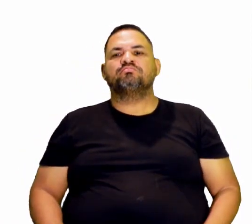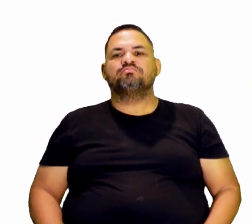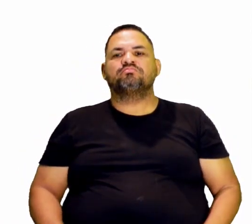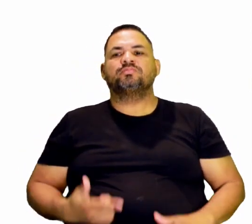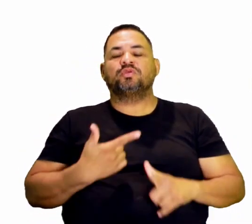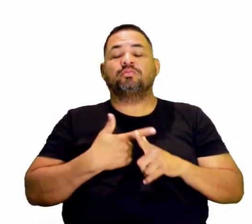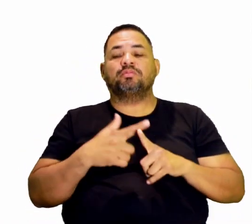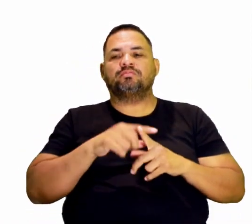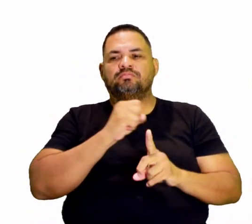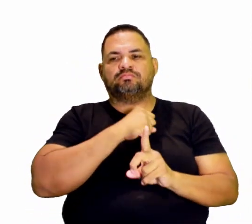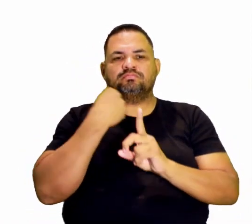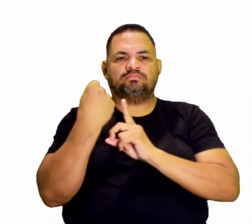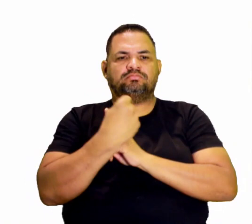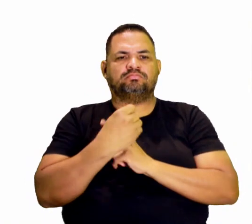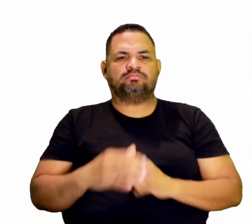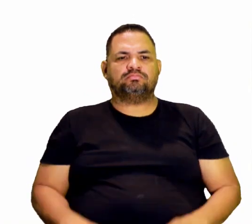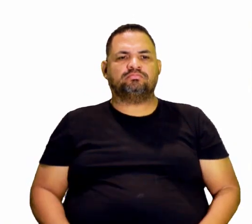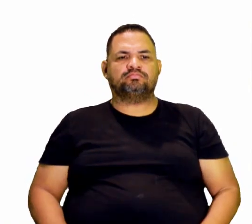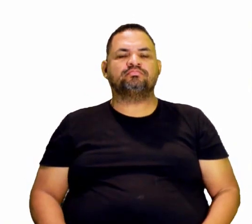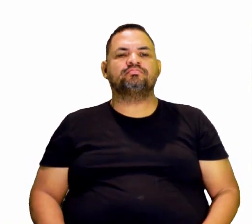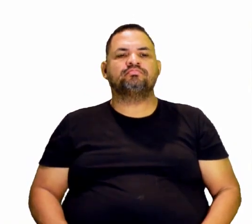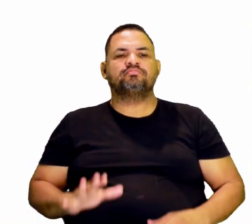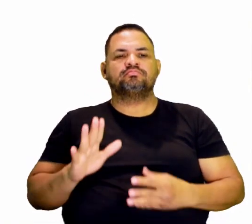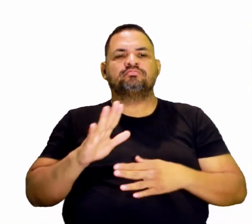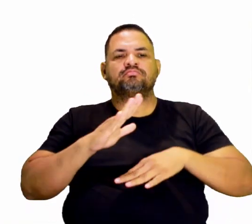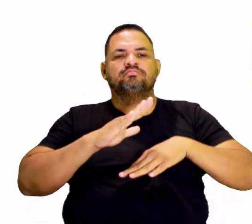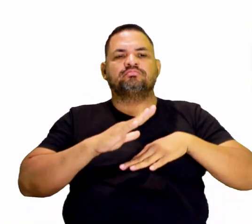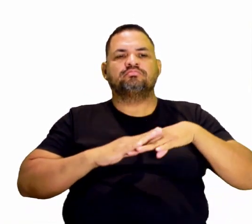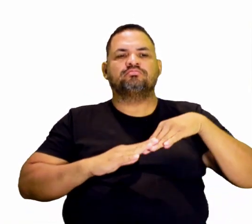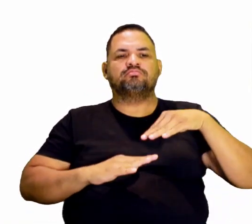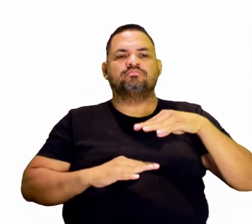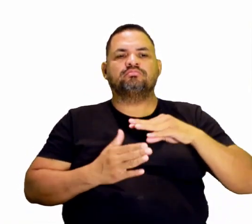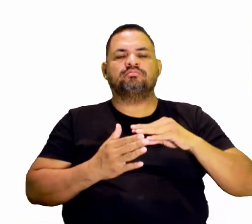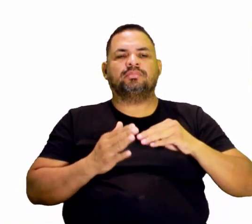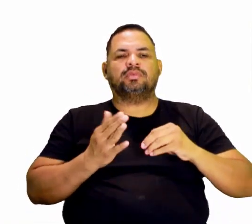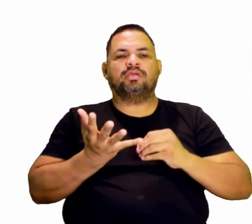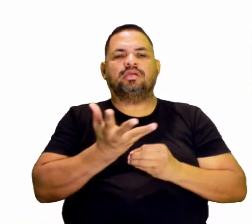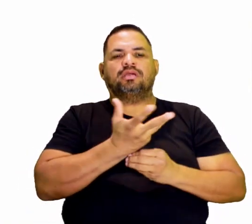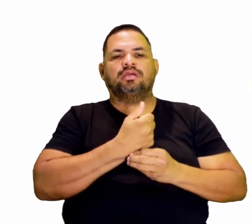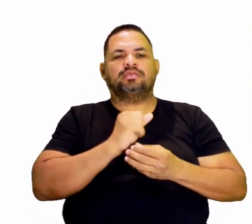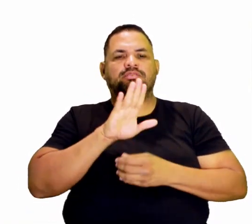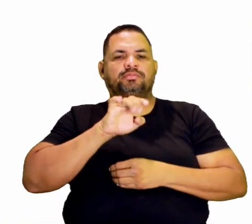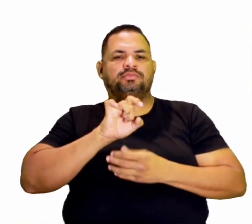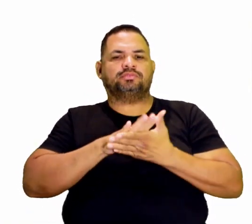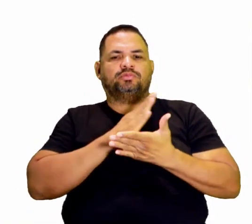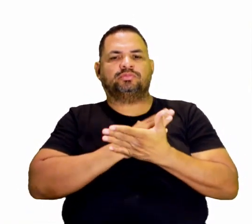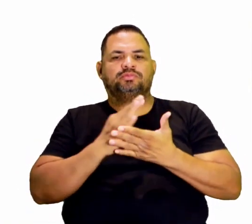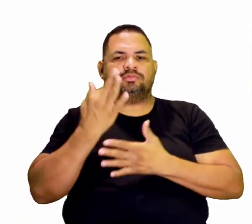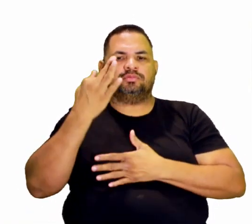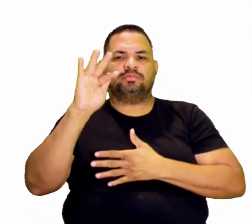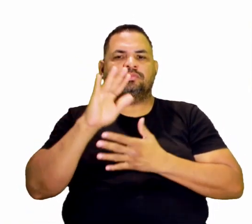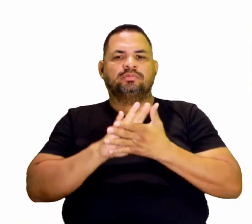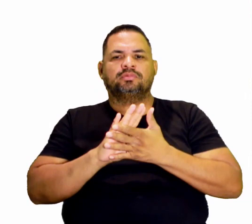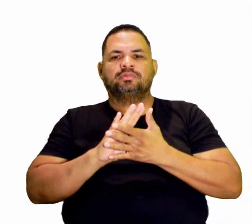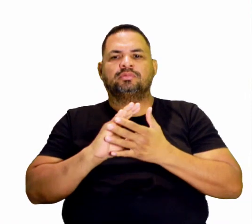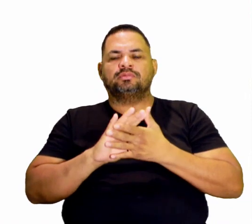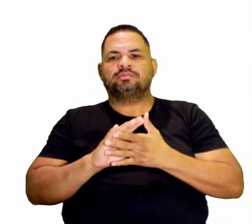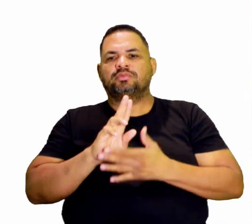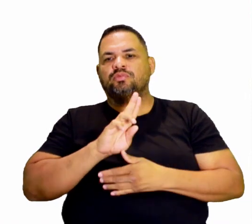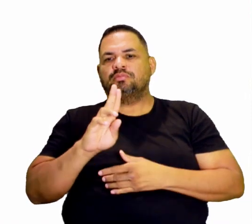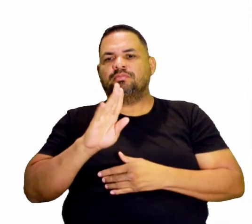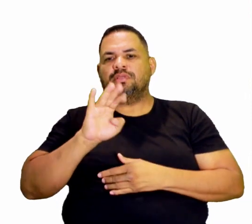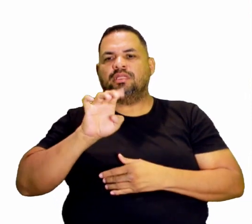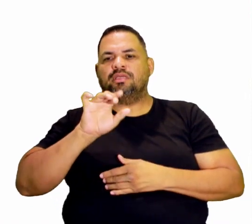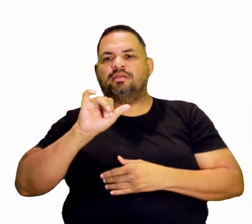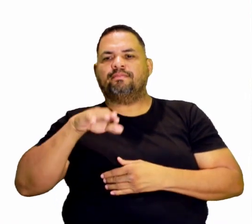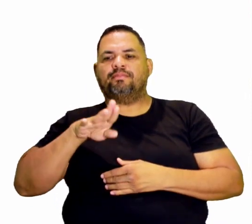e a problemática da sociedade. A arte impressionista se iniciou na França, na chamada Belle Époque,